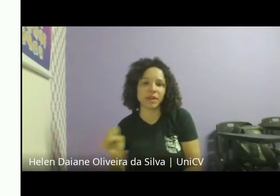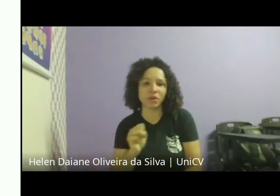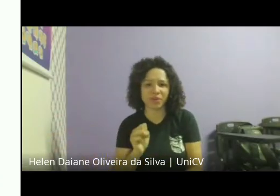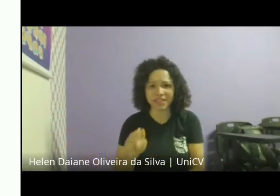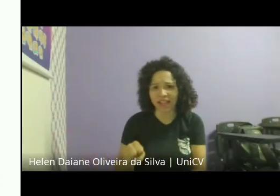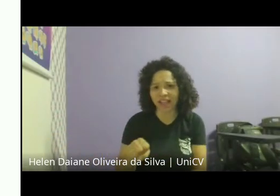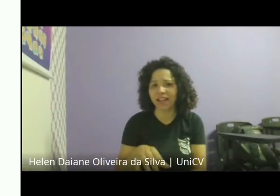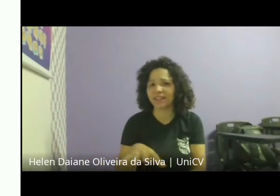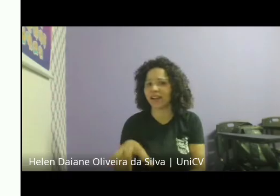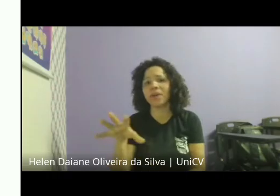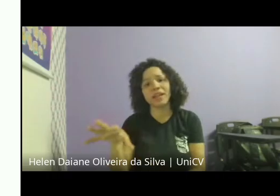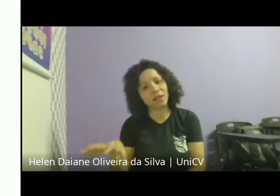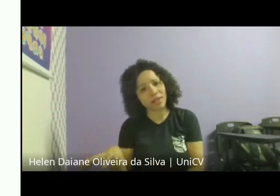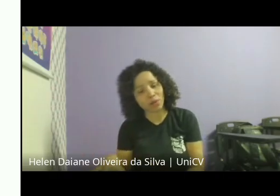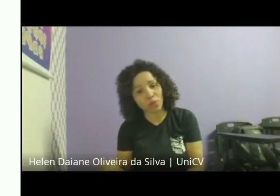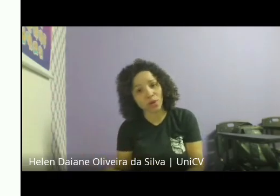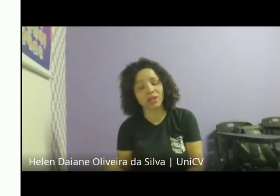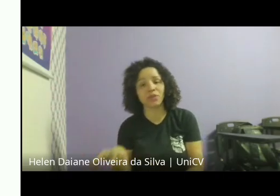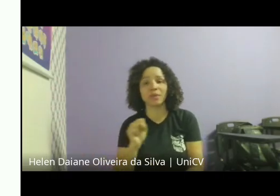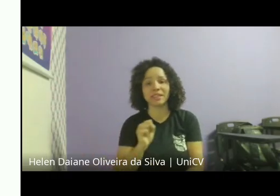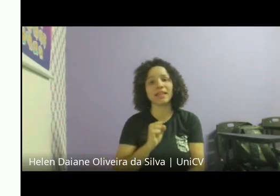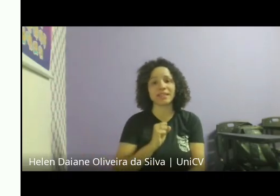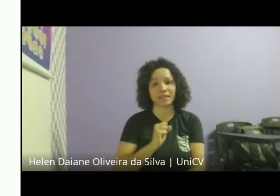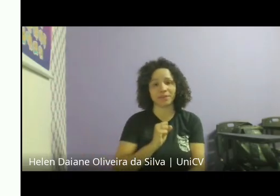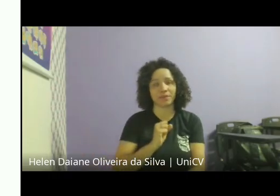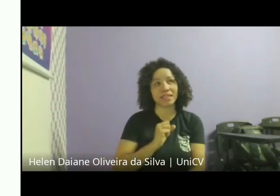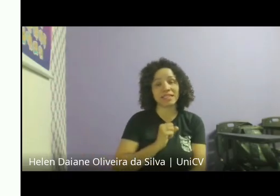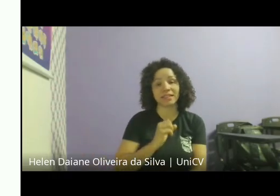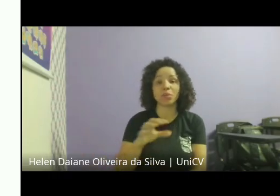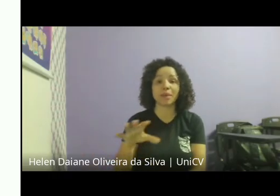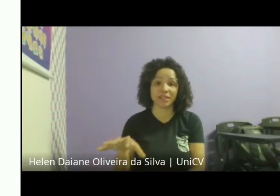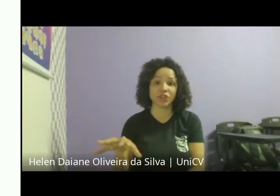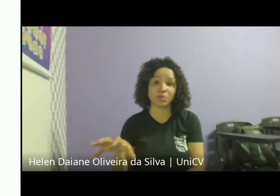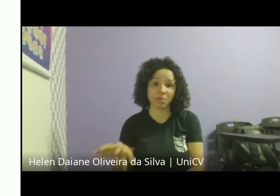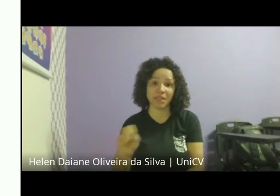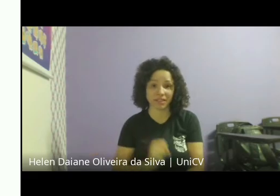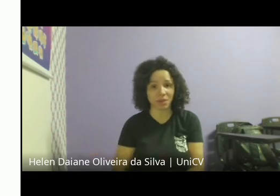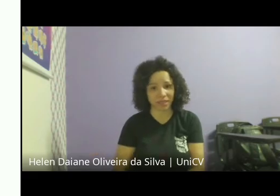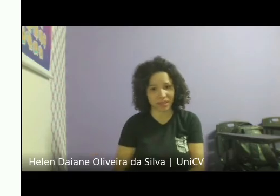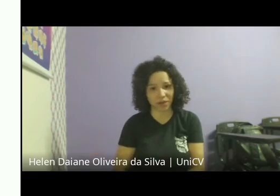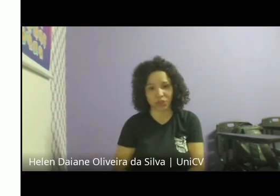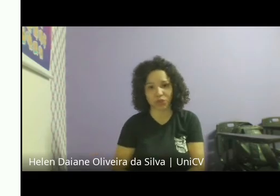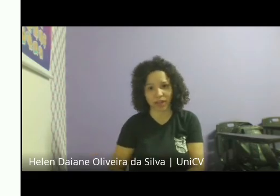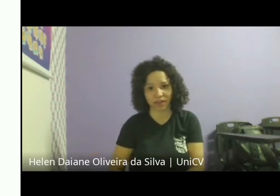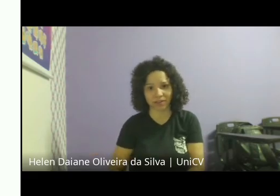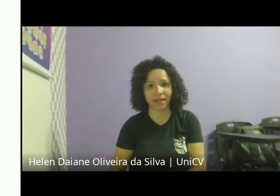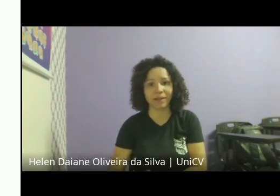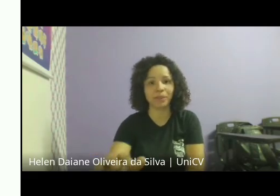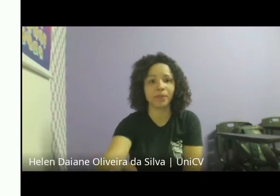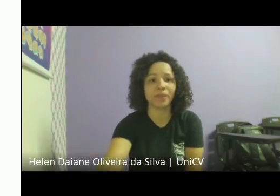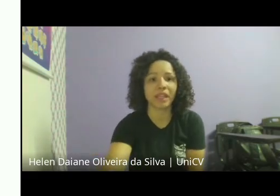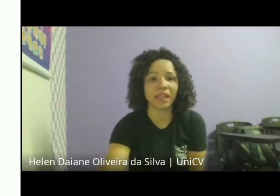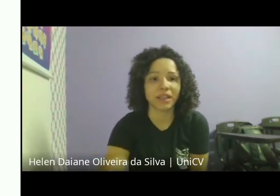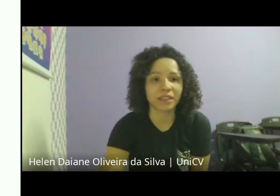surdos para ele conversar e tal, ele vai ter uma outra forma de sinalizar. Às vezes até com bastante mímica e sinal caseiro, que a gente fala,